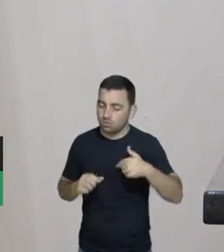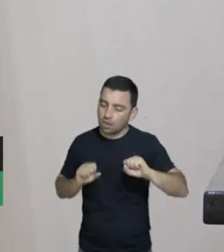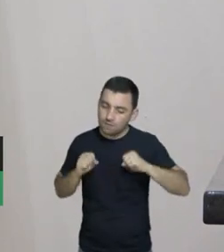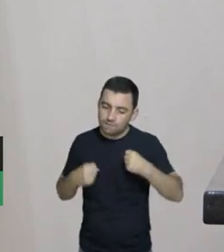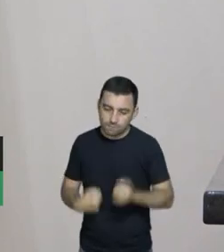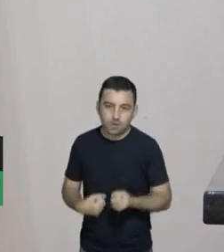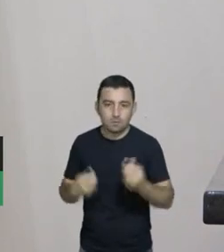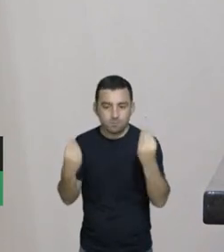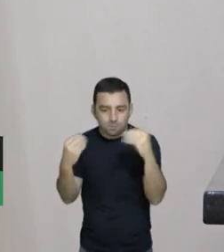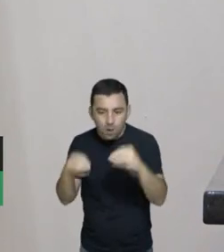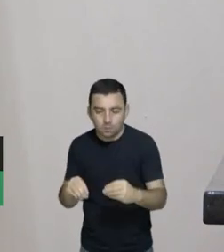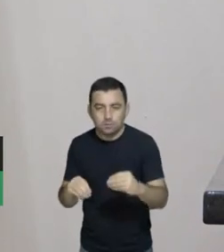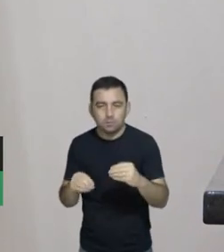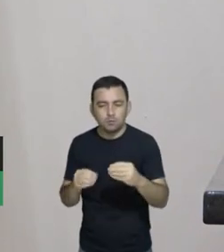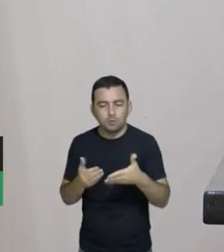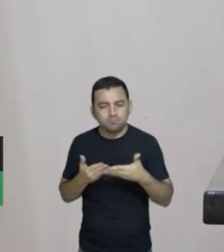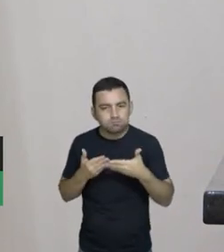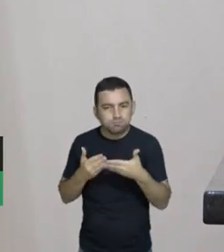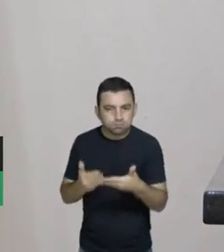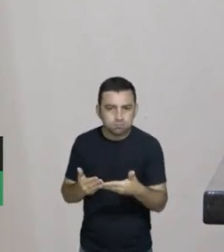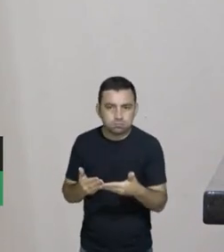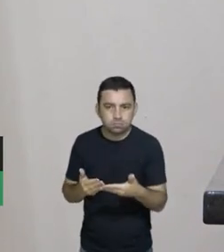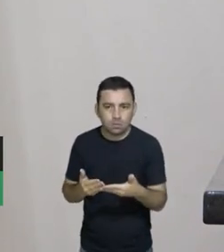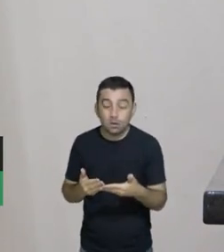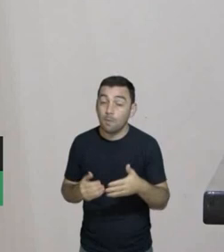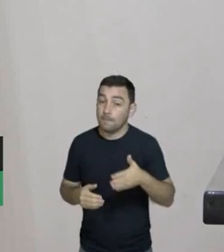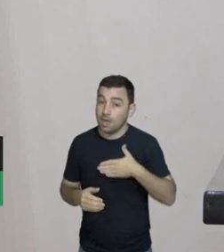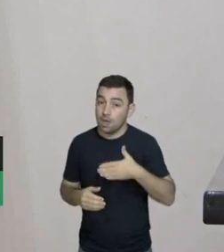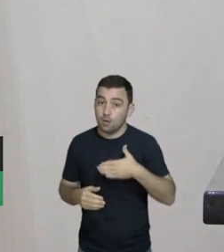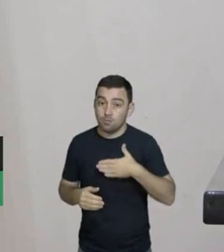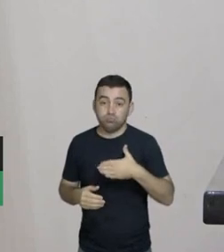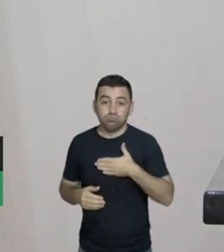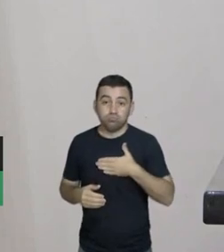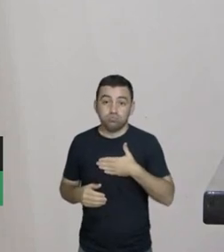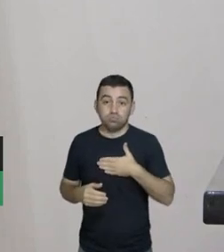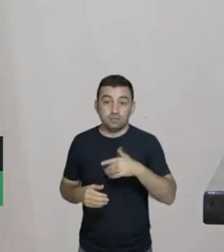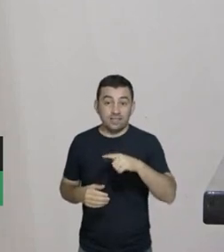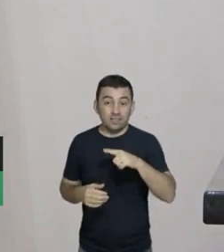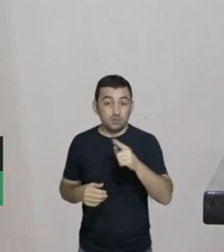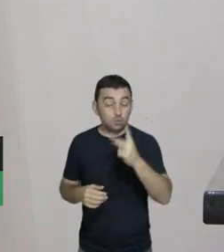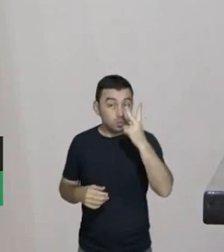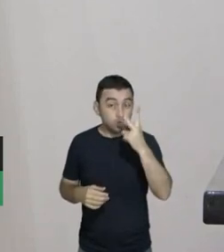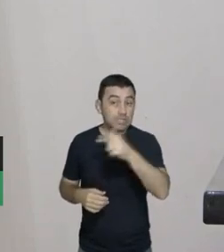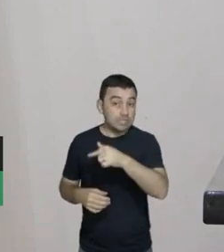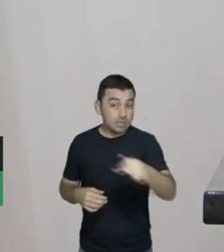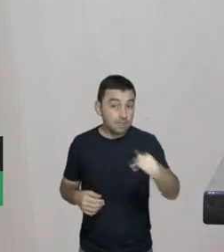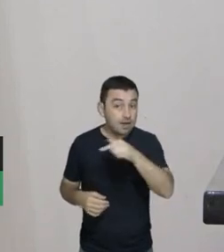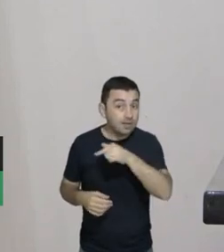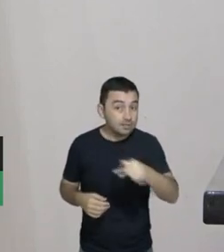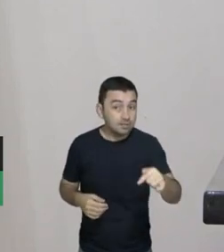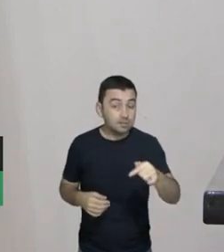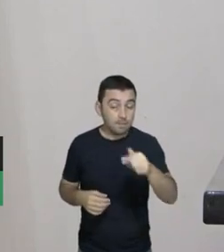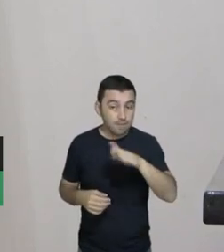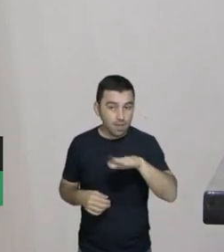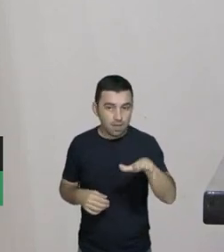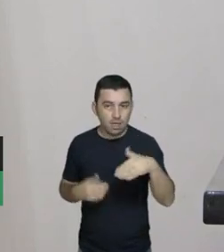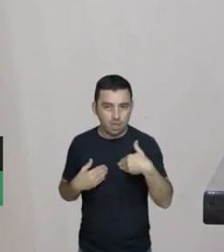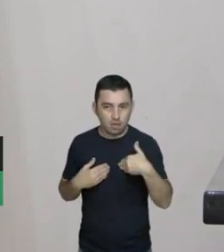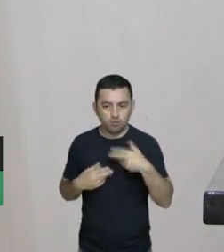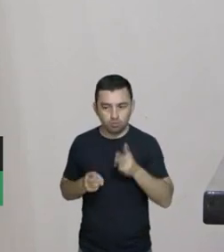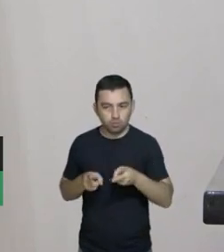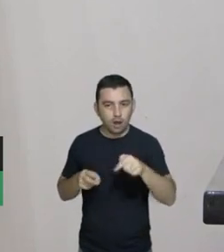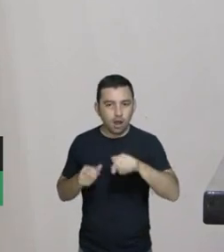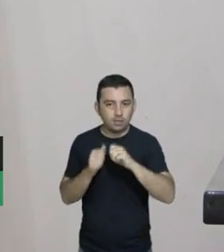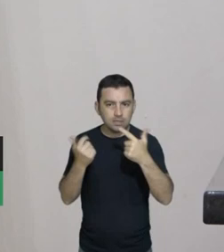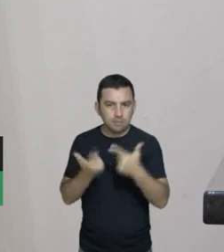do transporte marítimo. Meu mandato tem mais, a princípio, 2 semanas e meia aqui na Alesc. E eu peço para que os